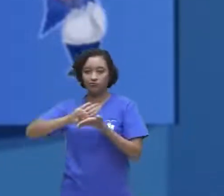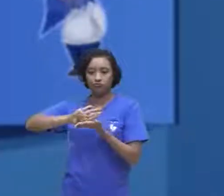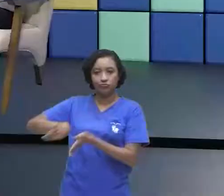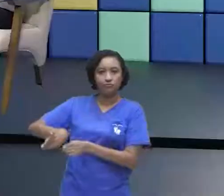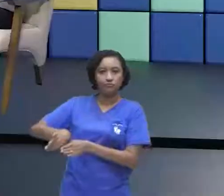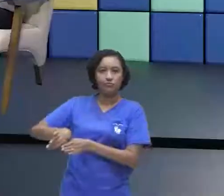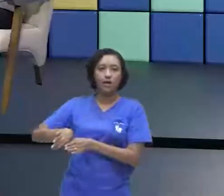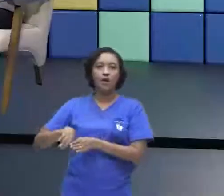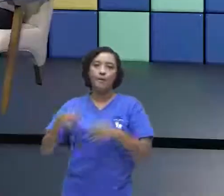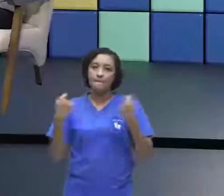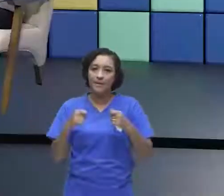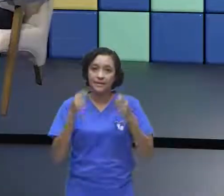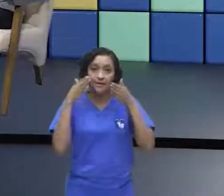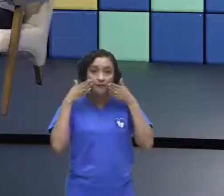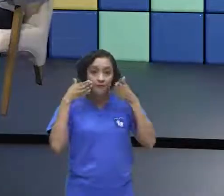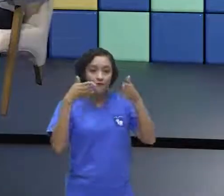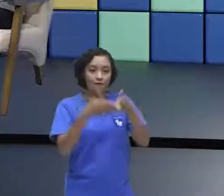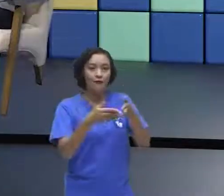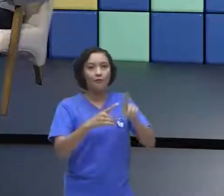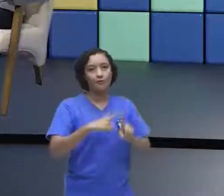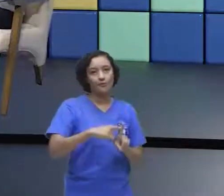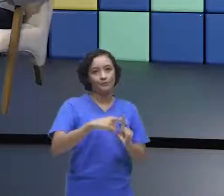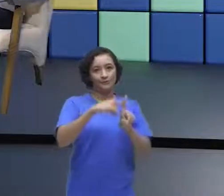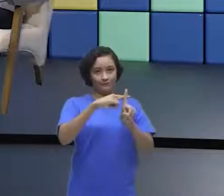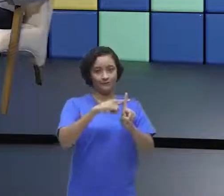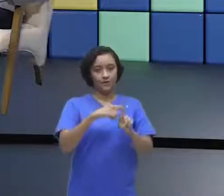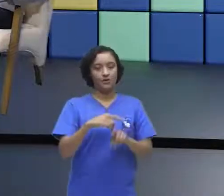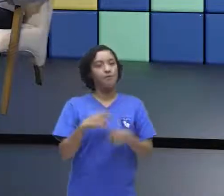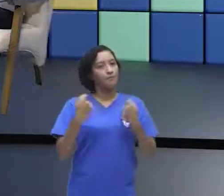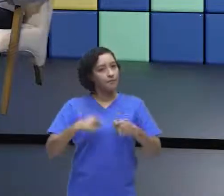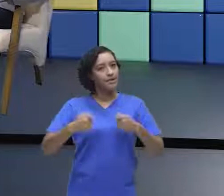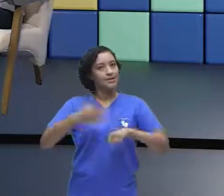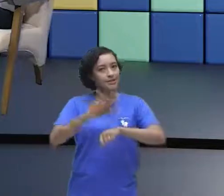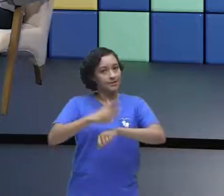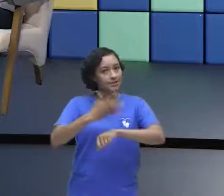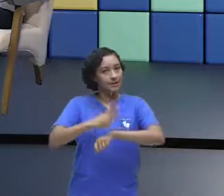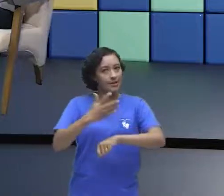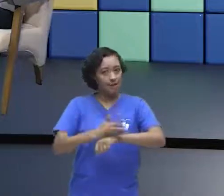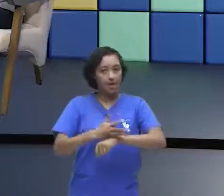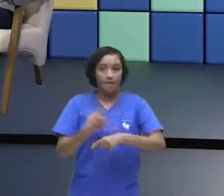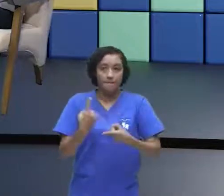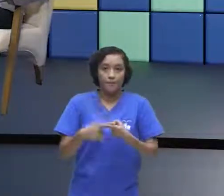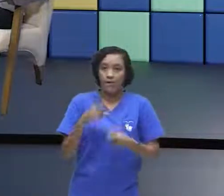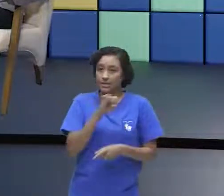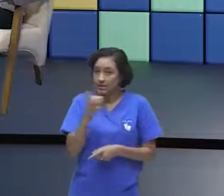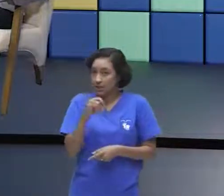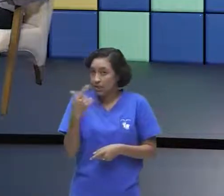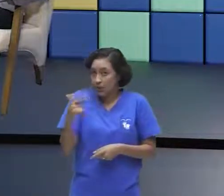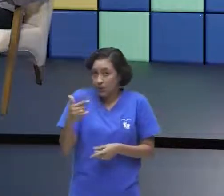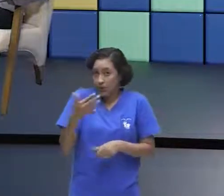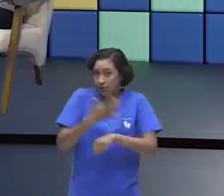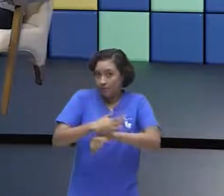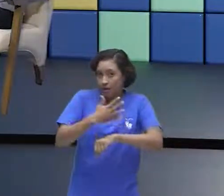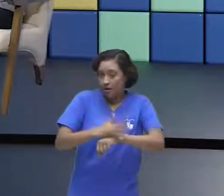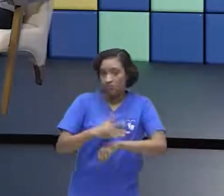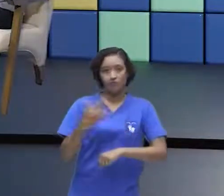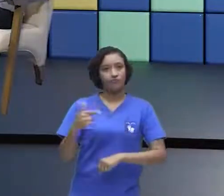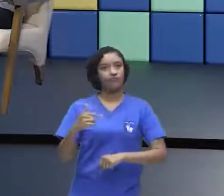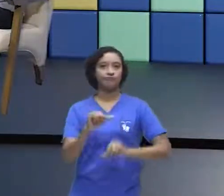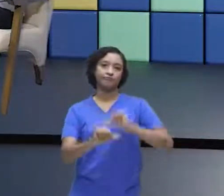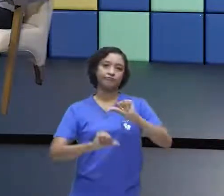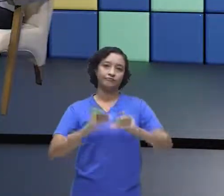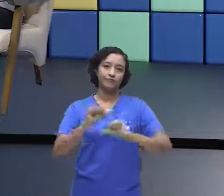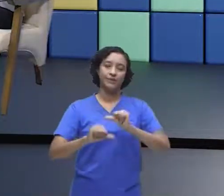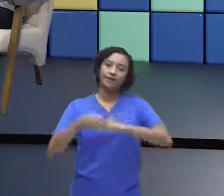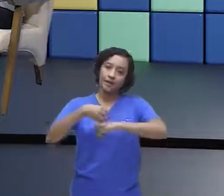exercício que a gente tem que praticar, porque se não praticar, infelizmente não vai haver mudança. Né? Então, essas dicas que eu